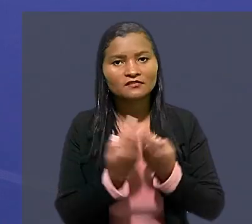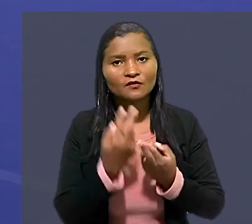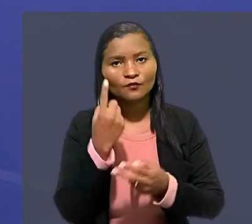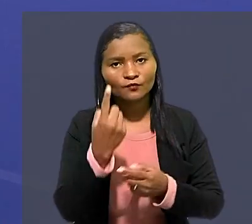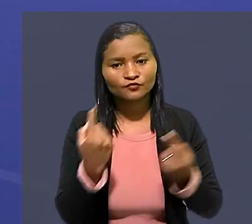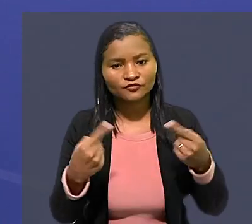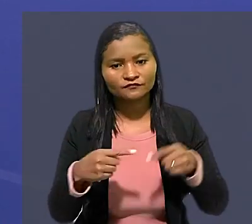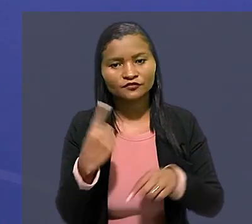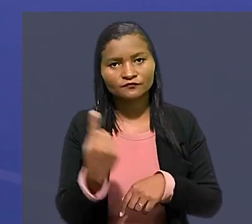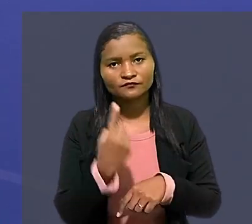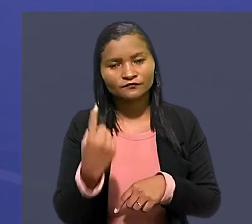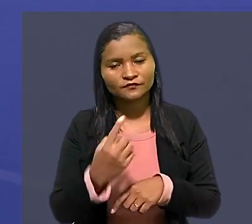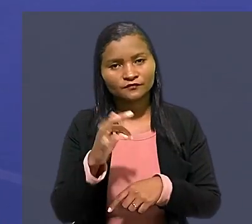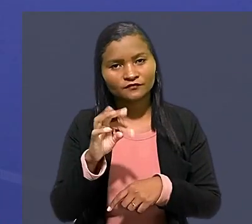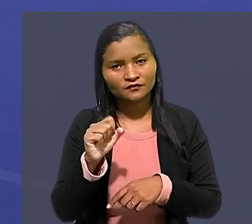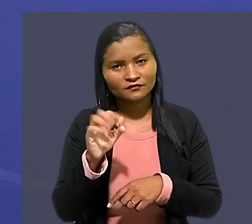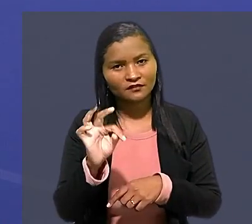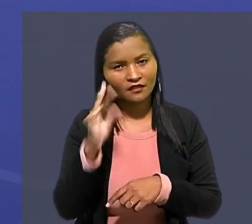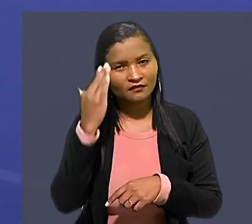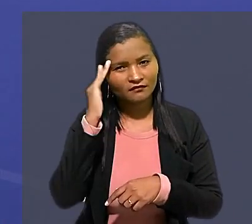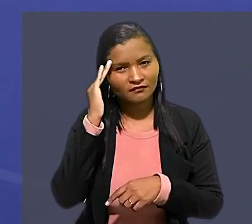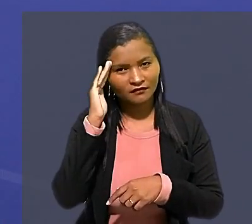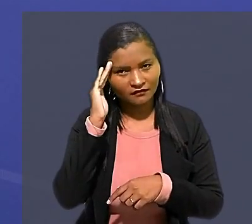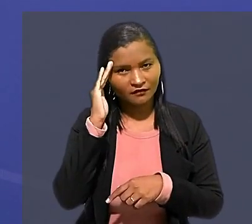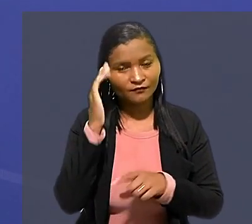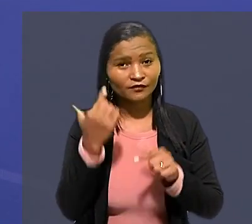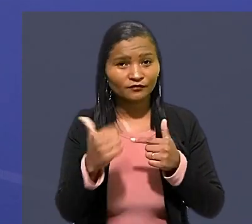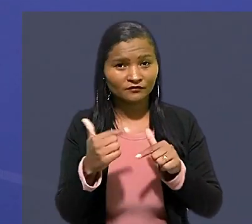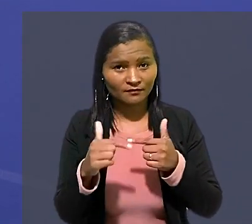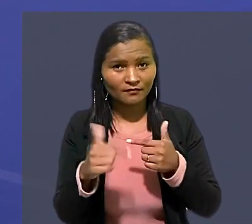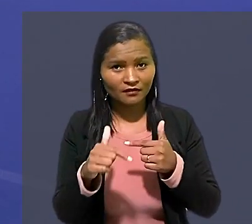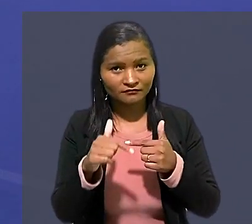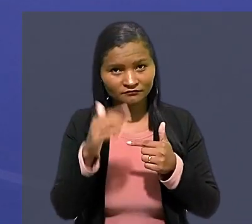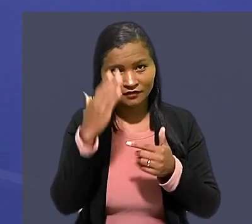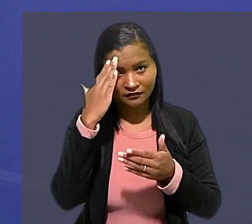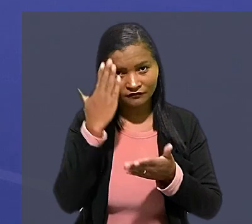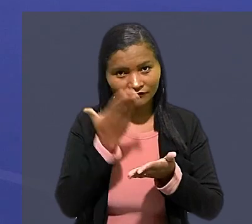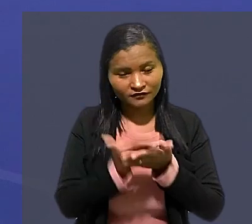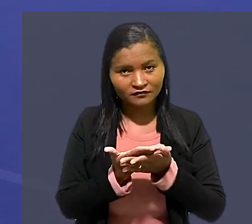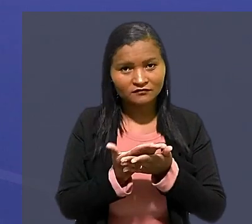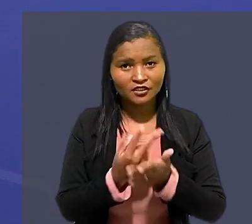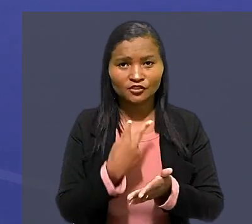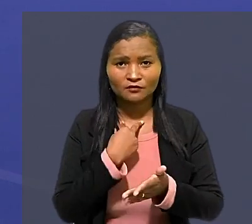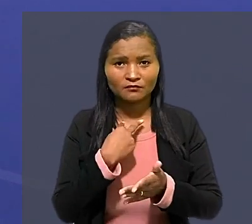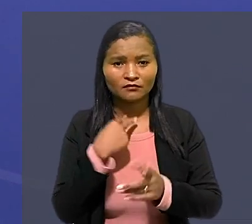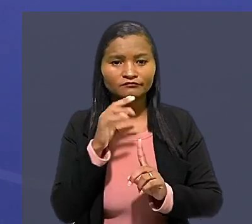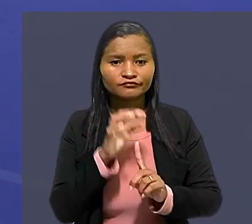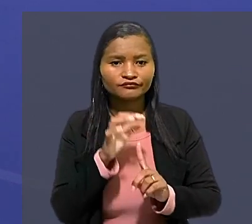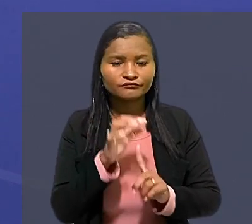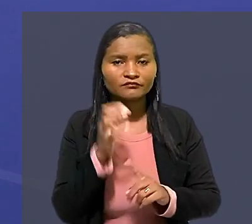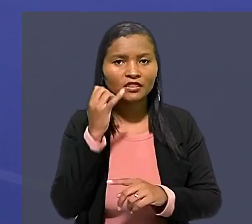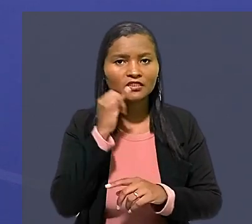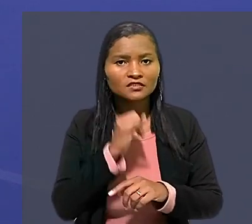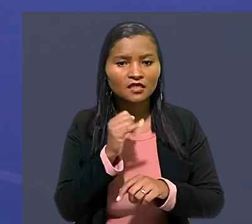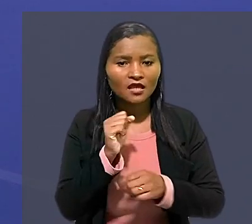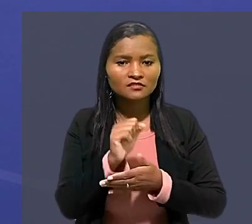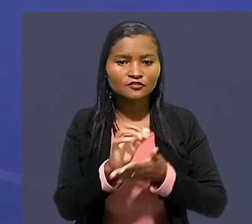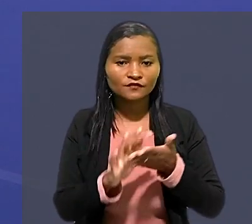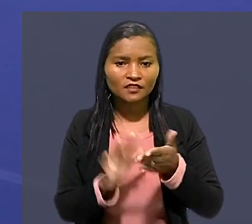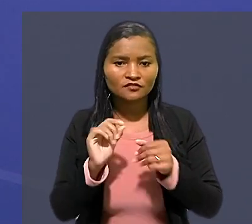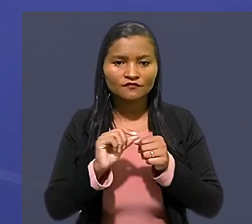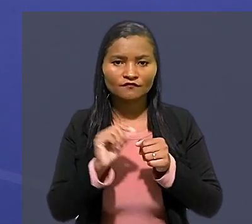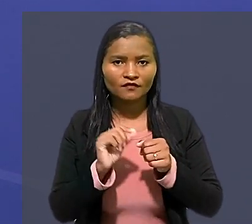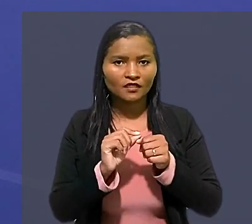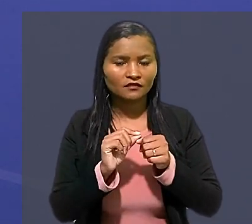A seção 1 de dissídios individuais do TST entendeu que o exercício de cargo de confiança não pode ser presumido se as